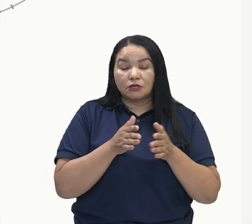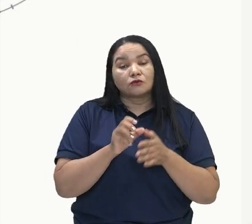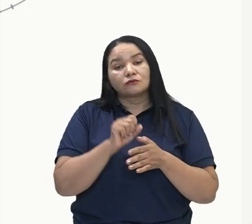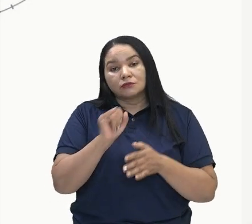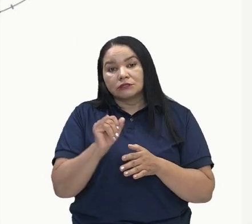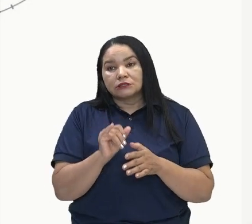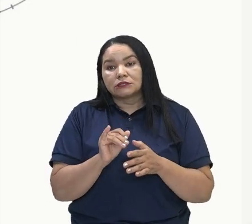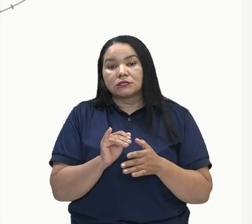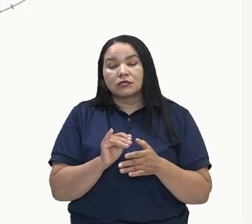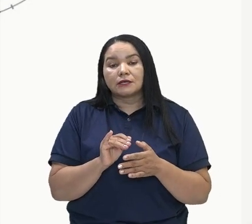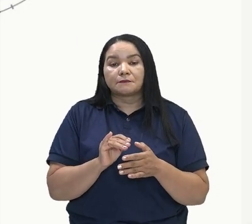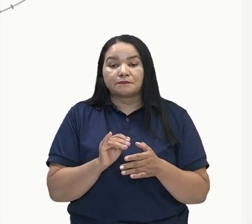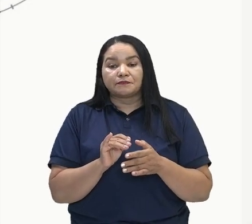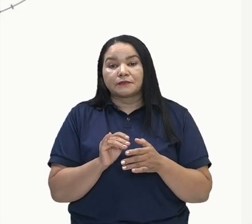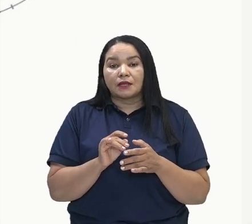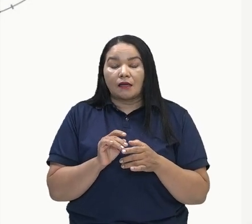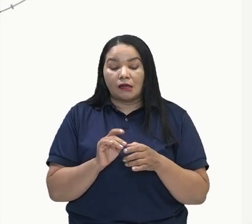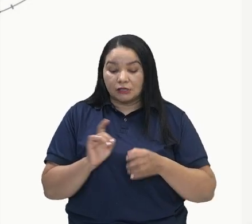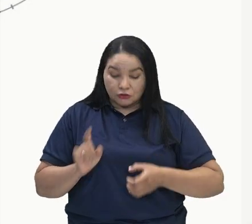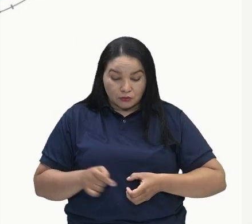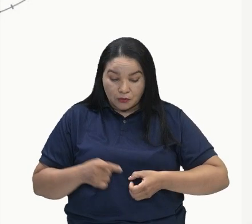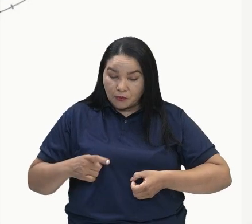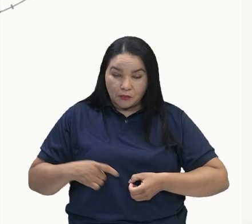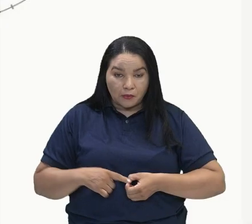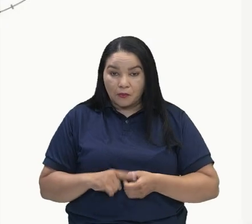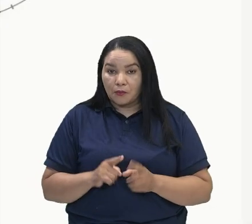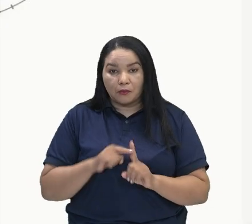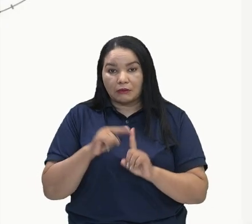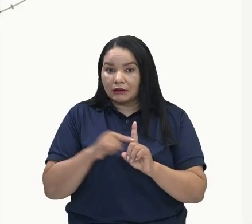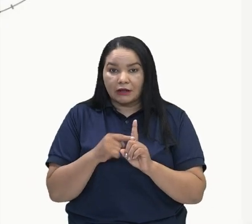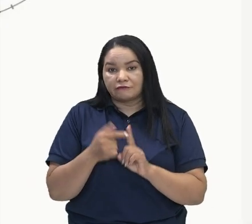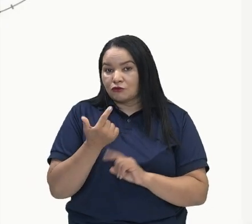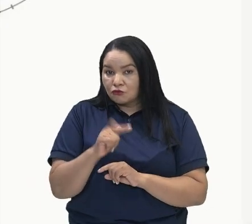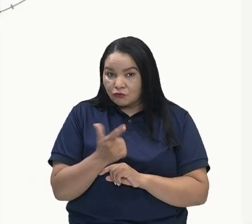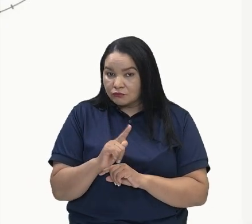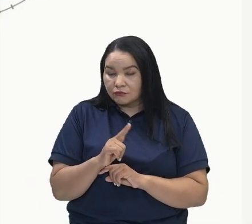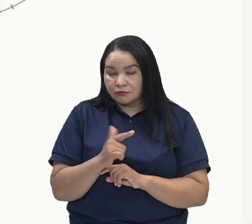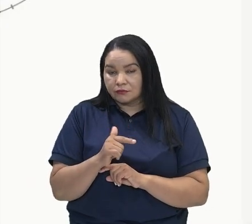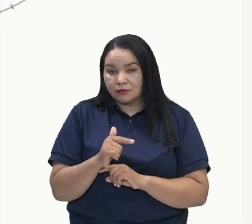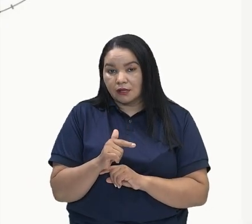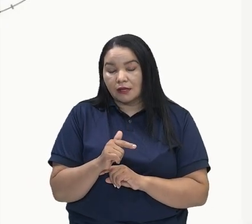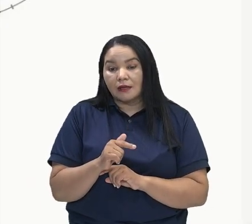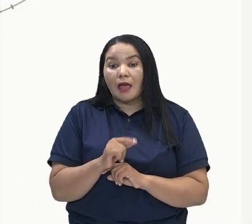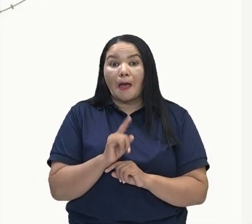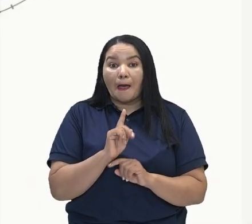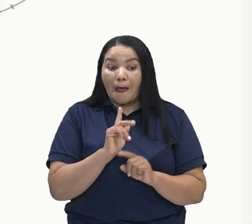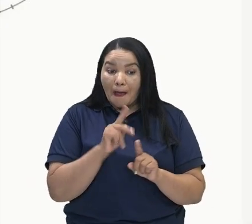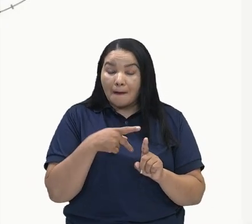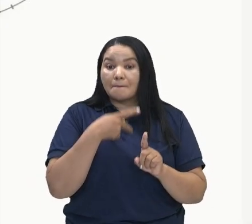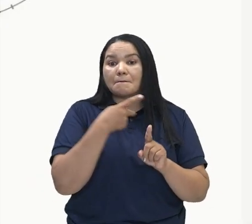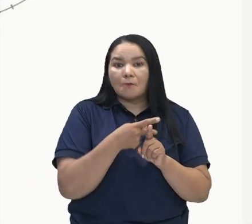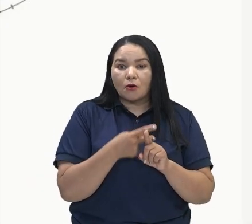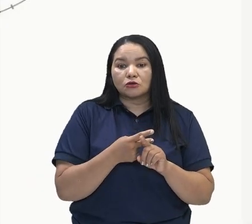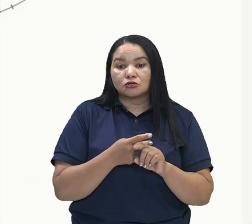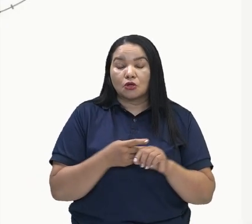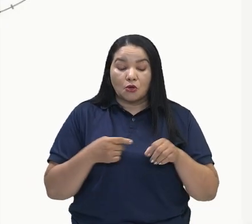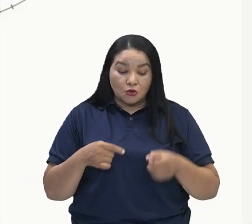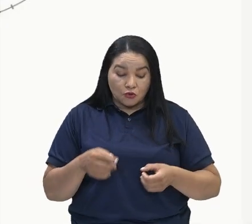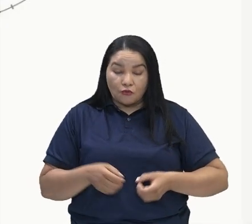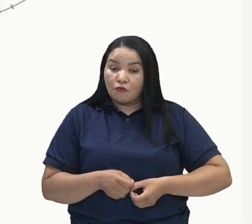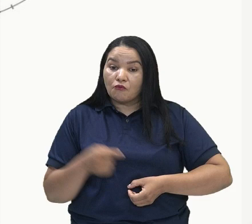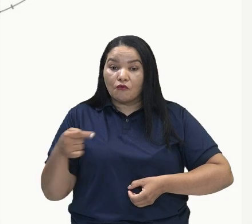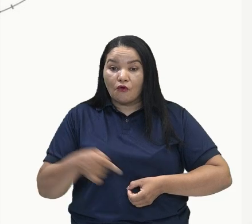ocorreu, né, a fecundação, se não ocorreu ali uma gravidez, esse óvulo ele vai sofrer